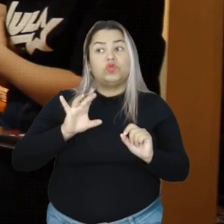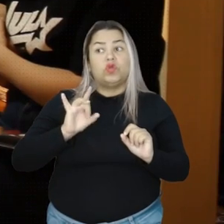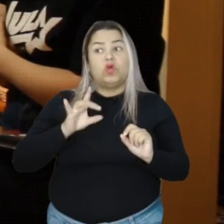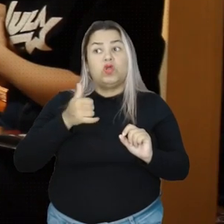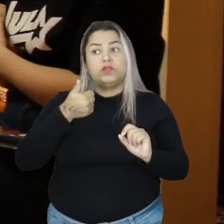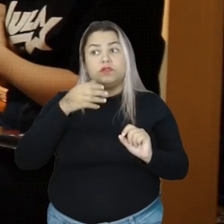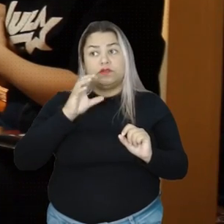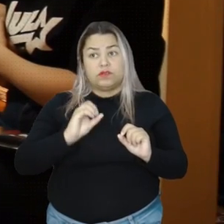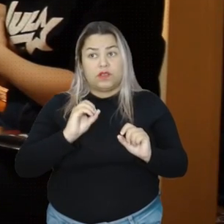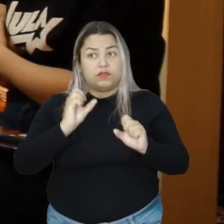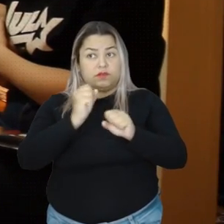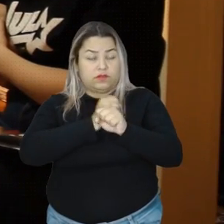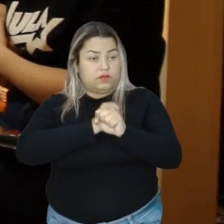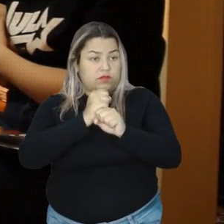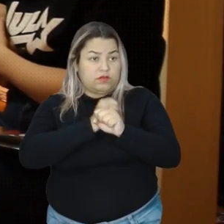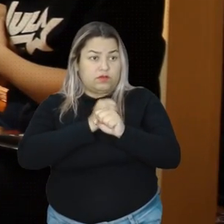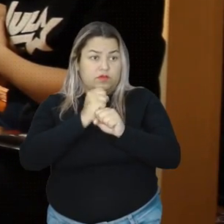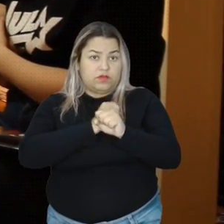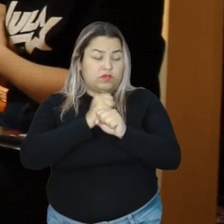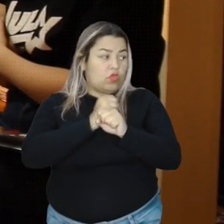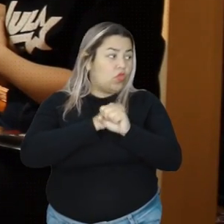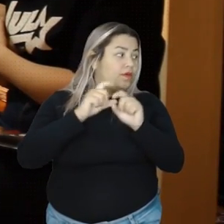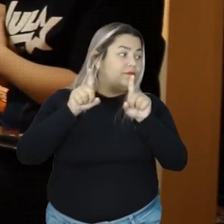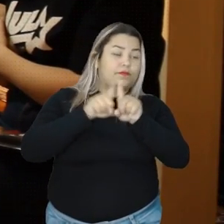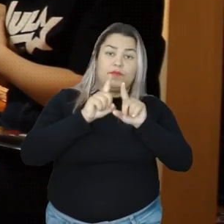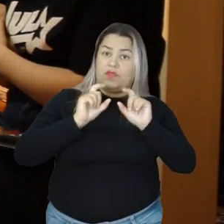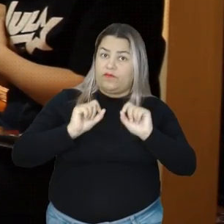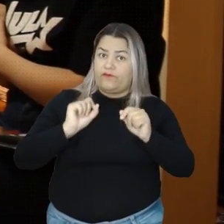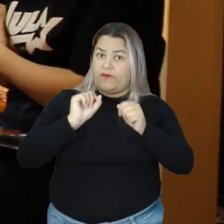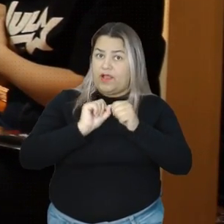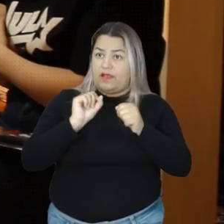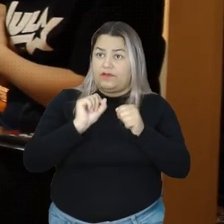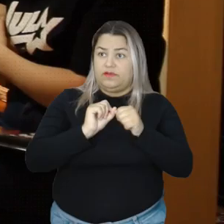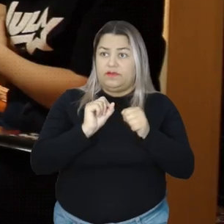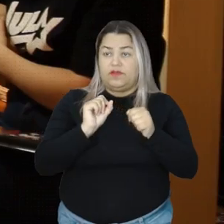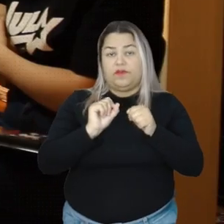que, né, se pôde, né, fazer